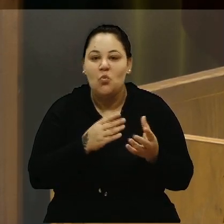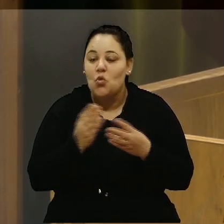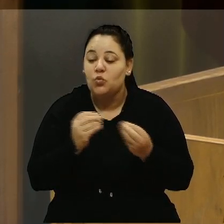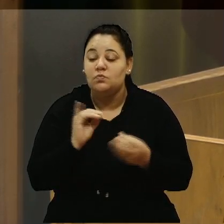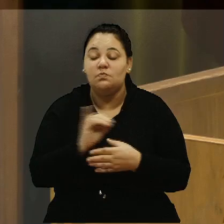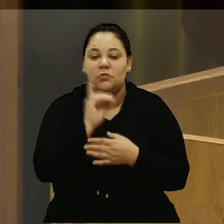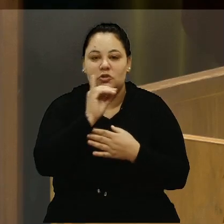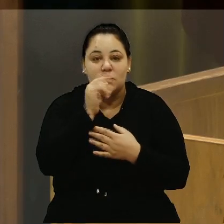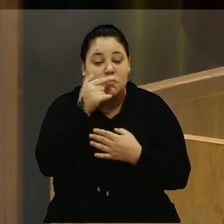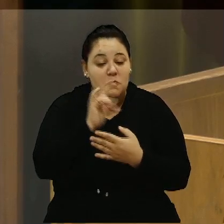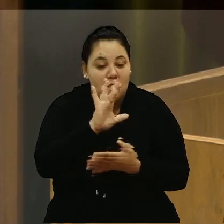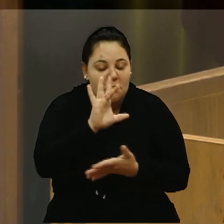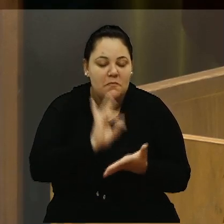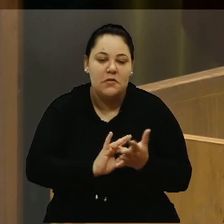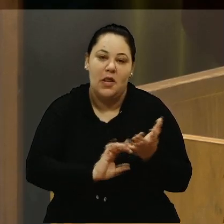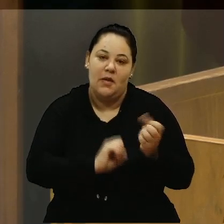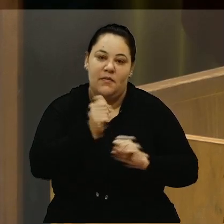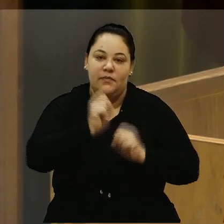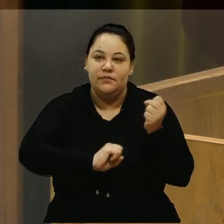uma referência no setor.